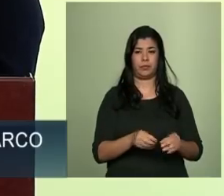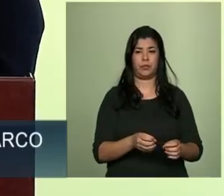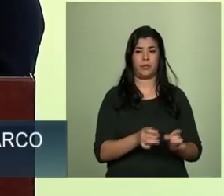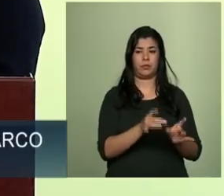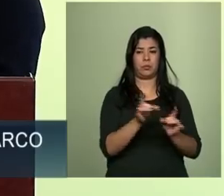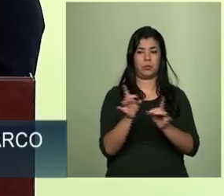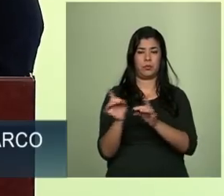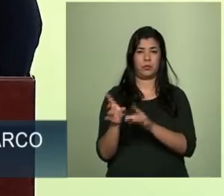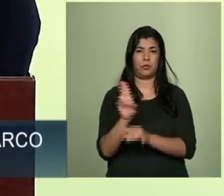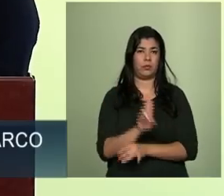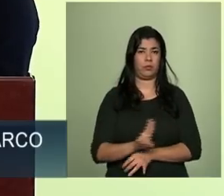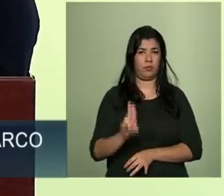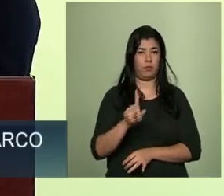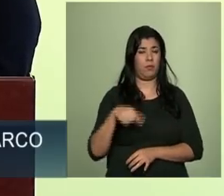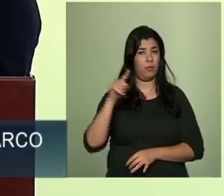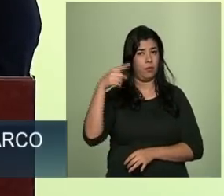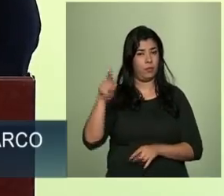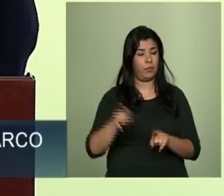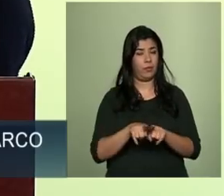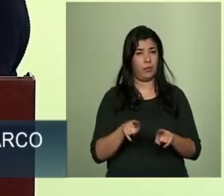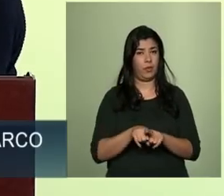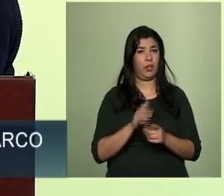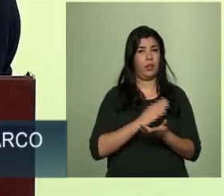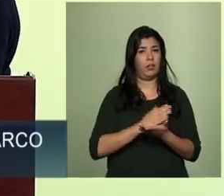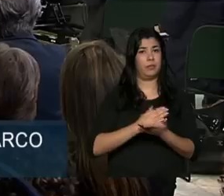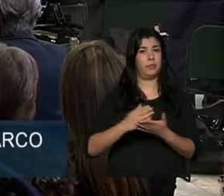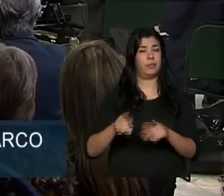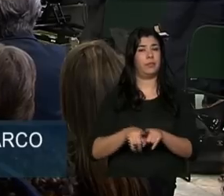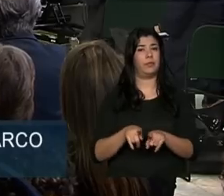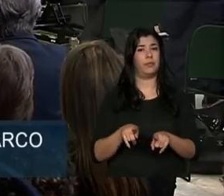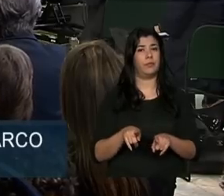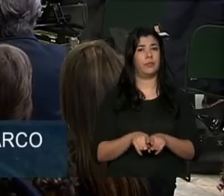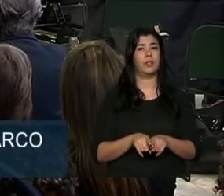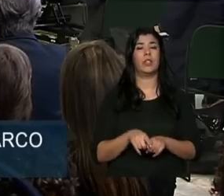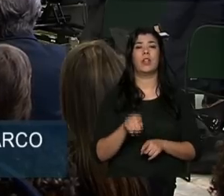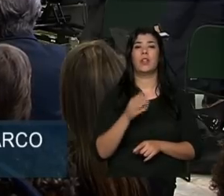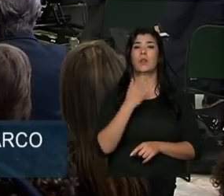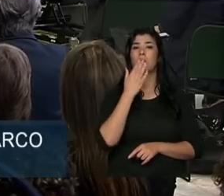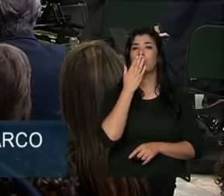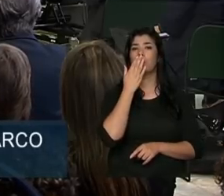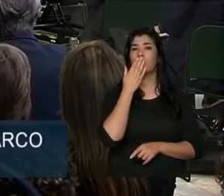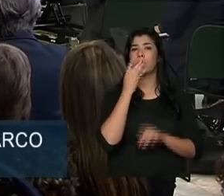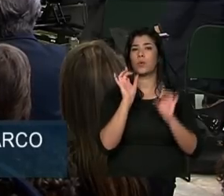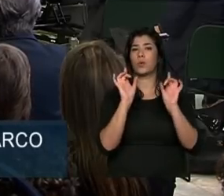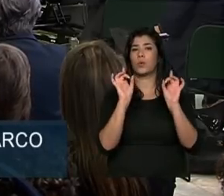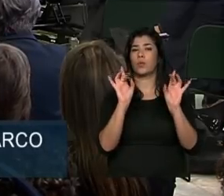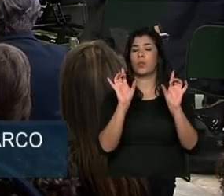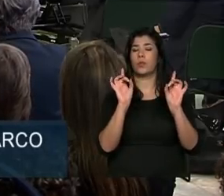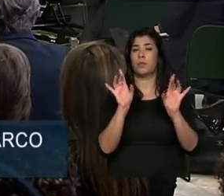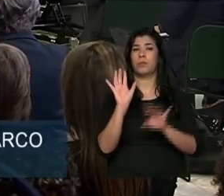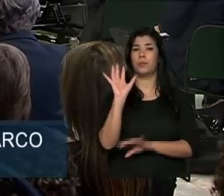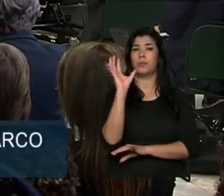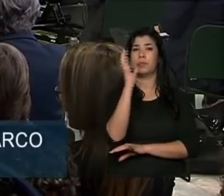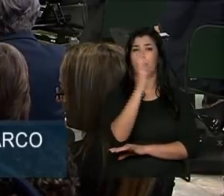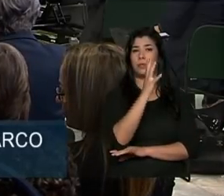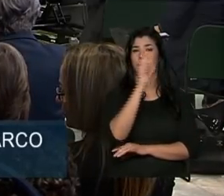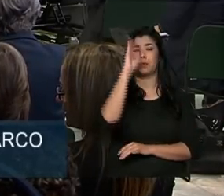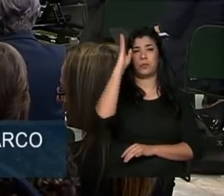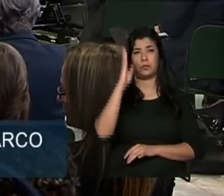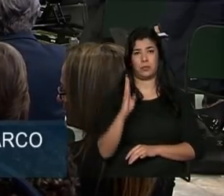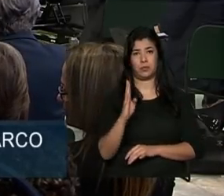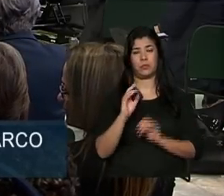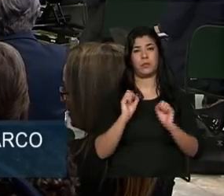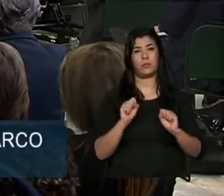Também ocorrerá apenas sobre o uso econômico de espécies brasileiras. Havia uma grande preocupação, a ministra Cardiavel pode